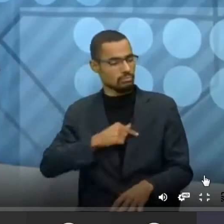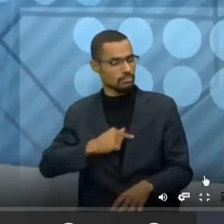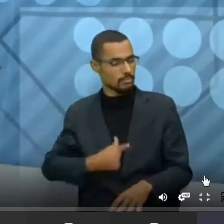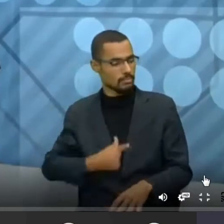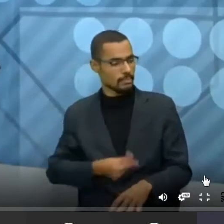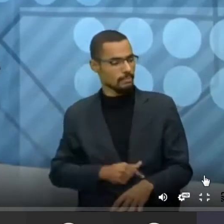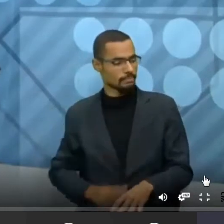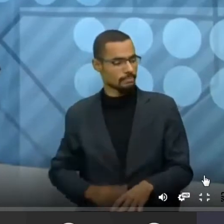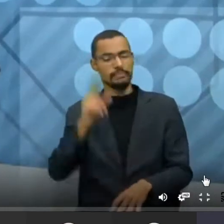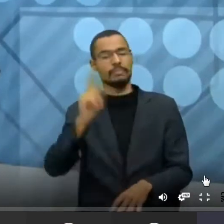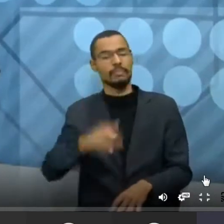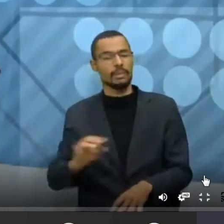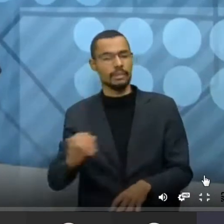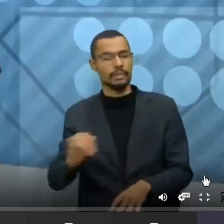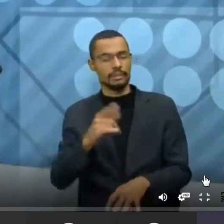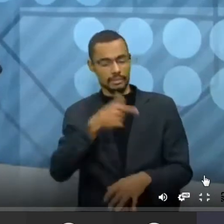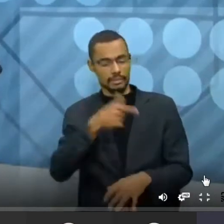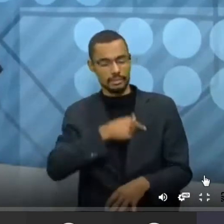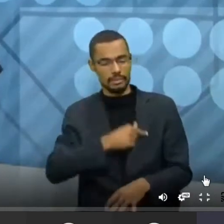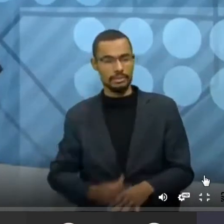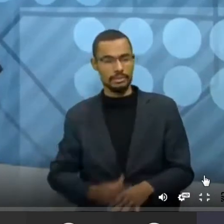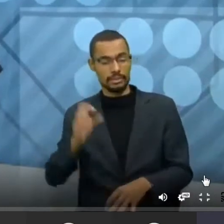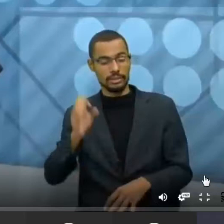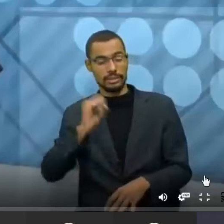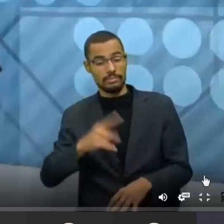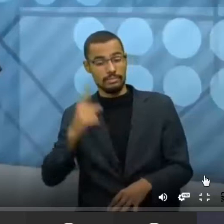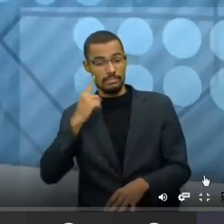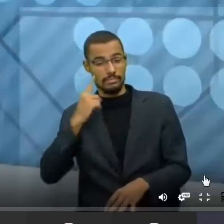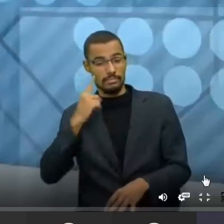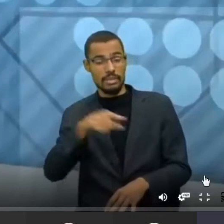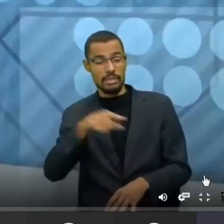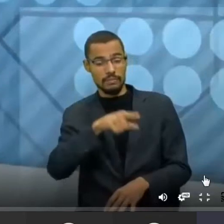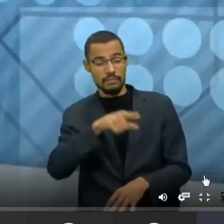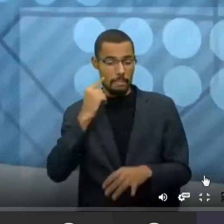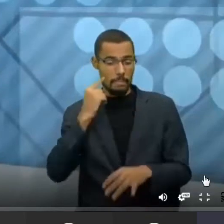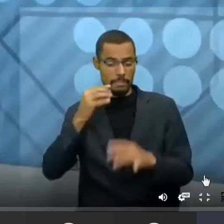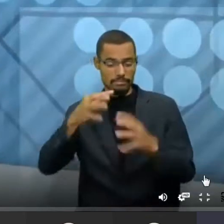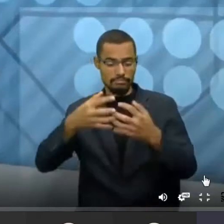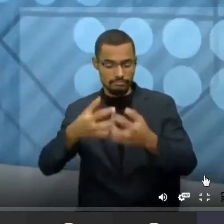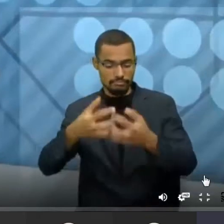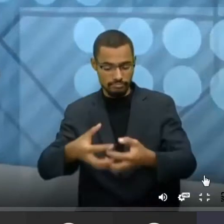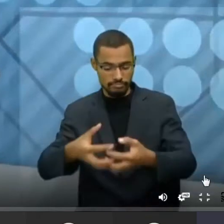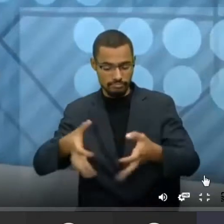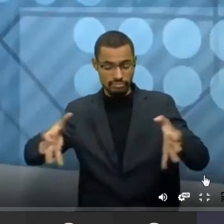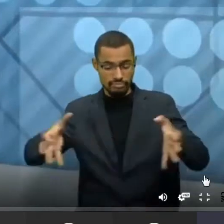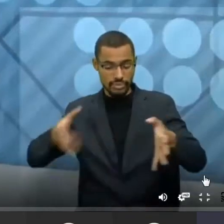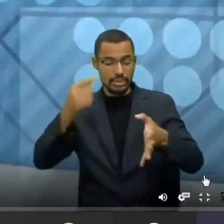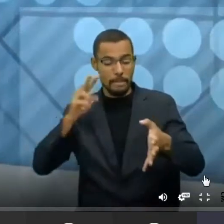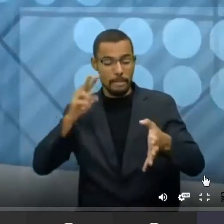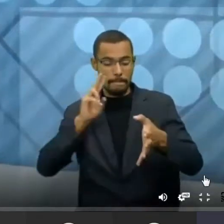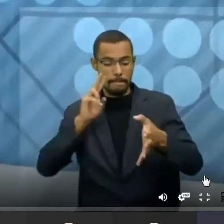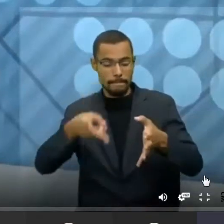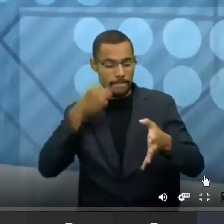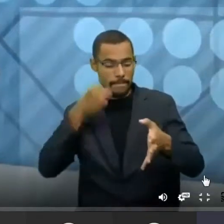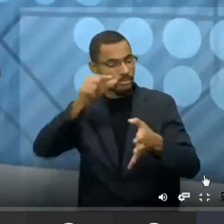formato de tubo. Então, no corte histológico, quando vocês veem ele transversal, vocês conseguem